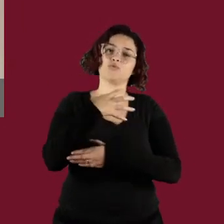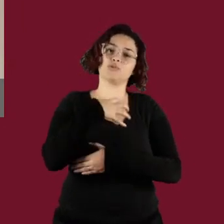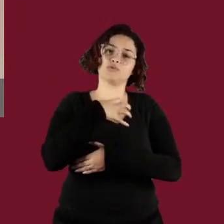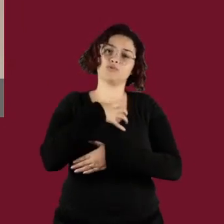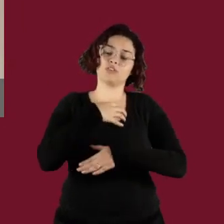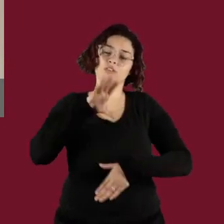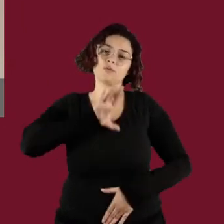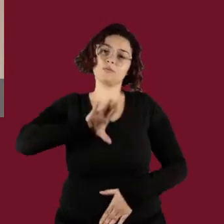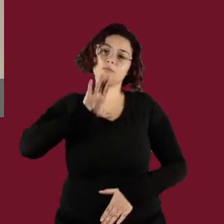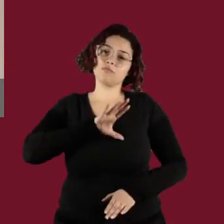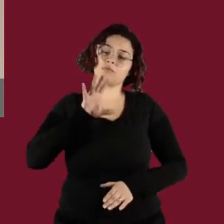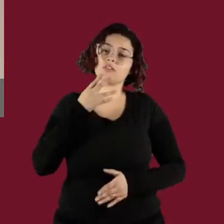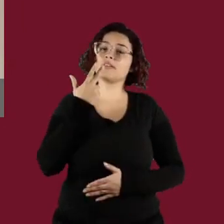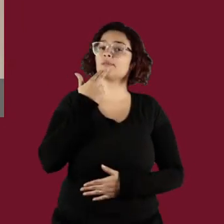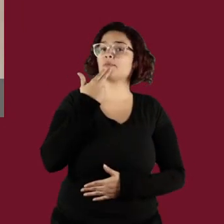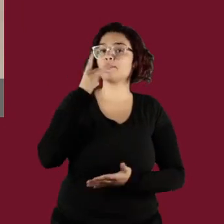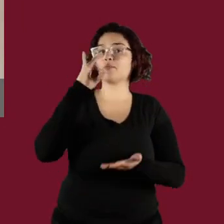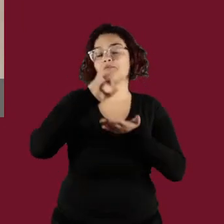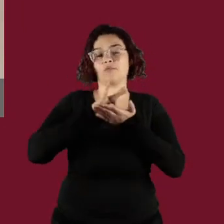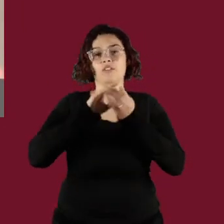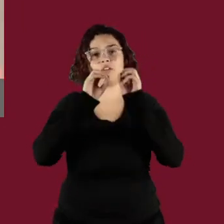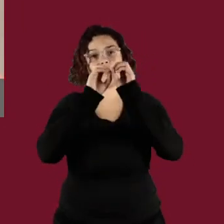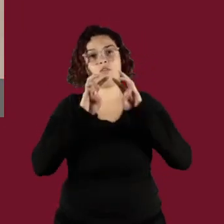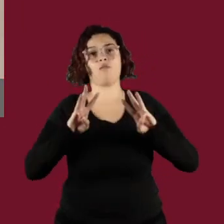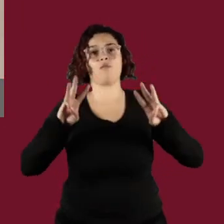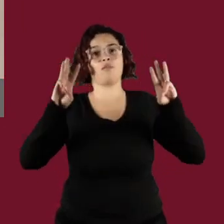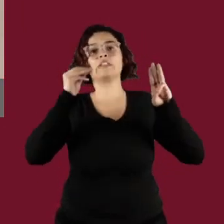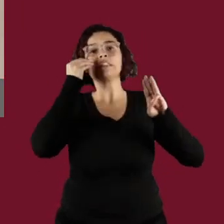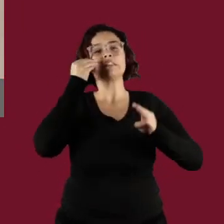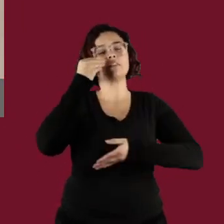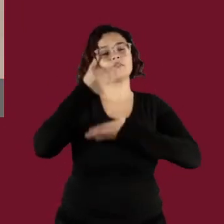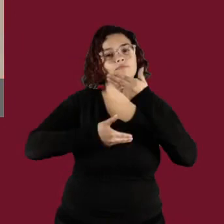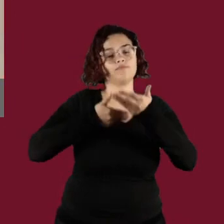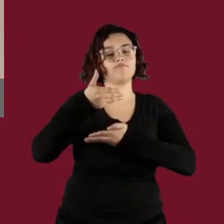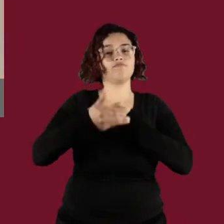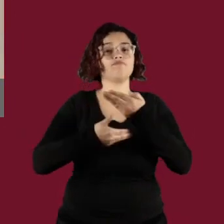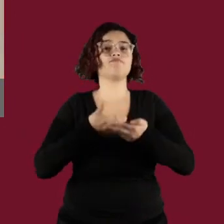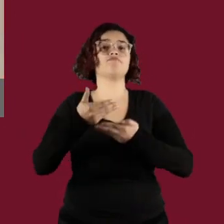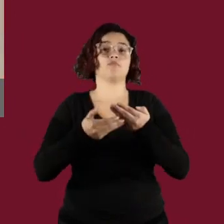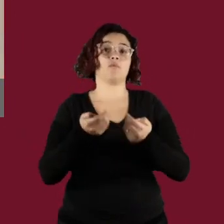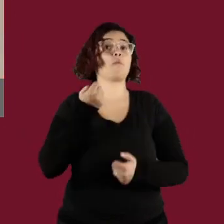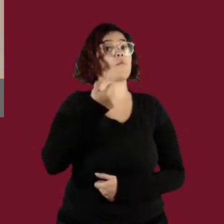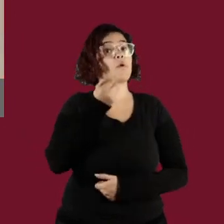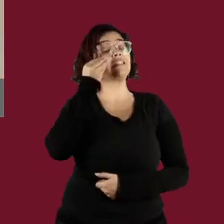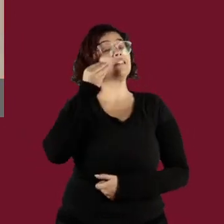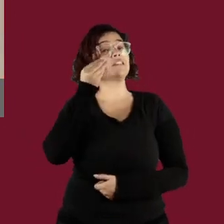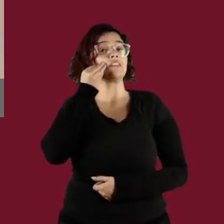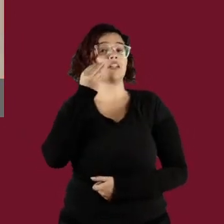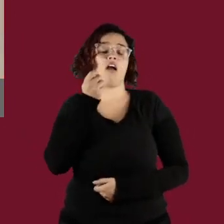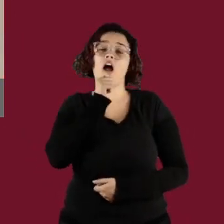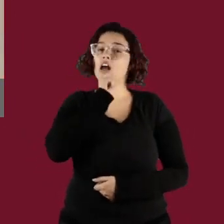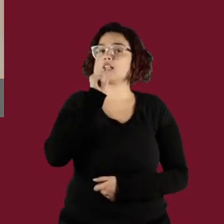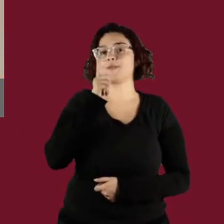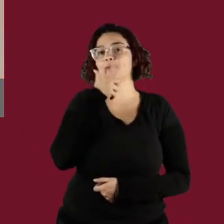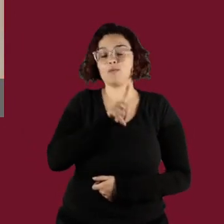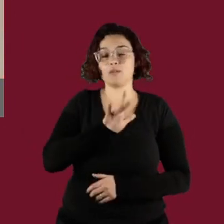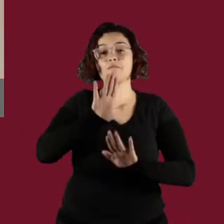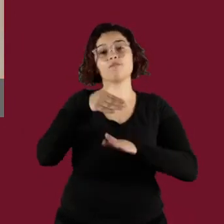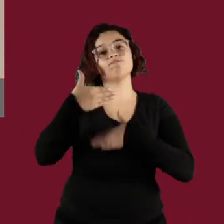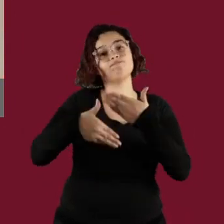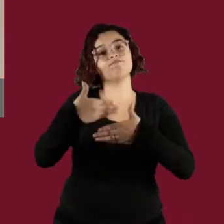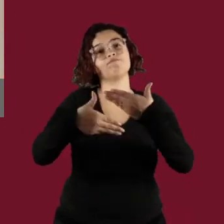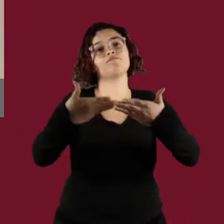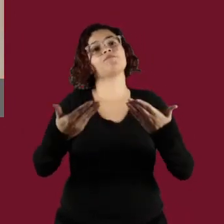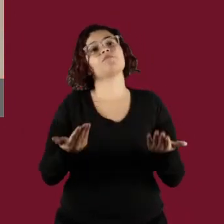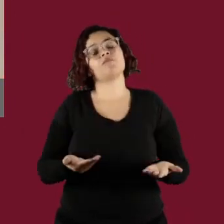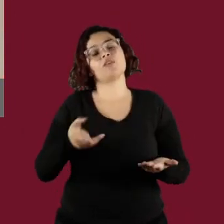oficiais da ONU. Ainda não chegamos lá, mas os avanços são bastante significativos. Um desses passos é a ONU News em